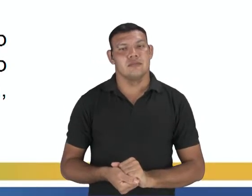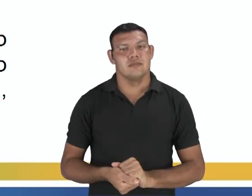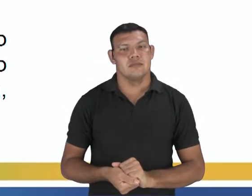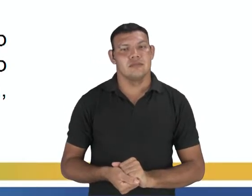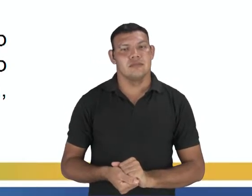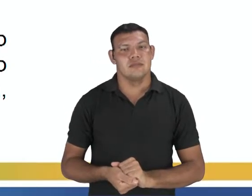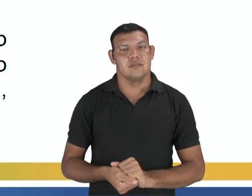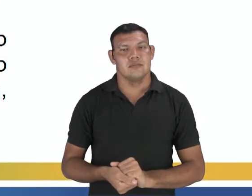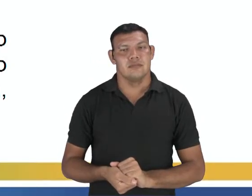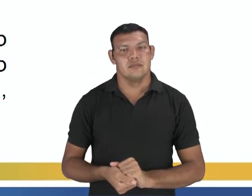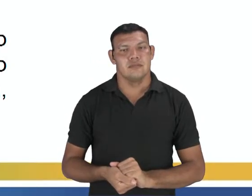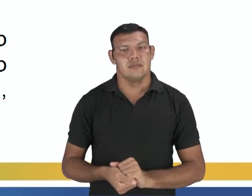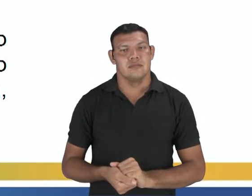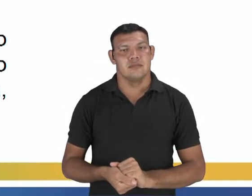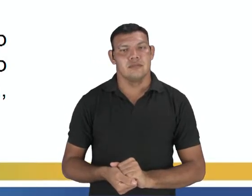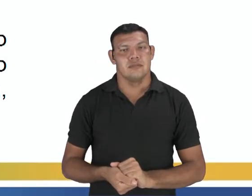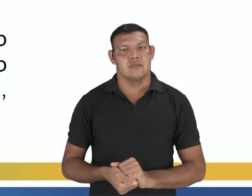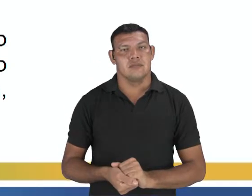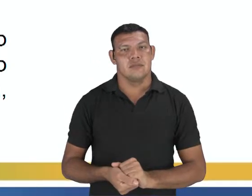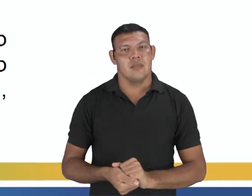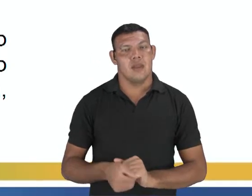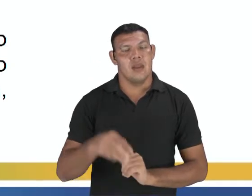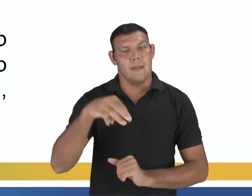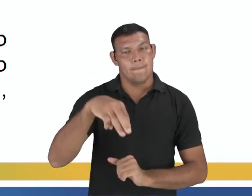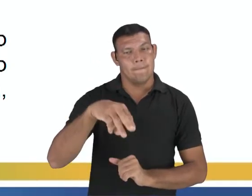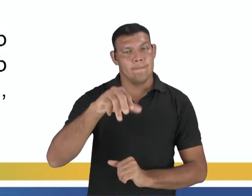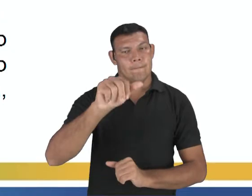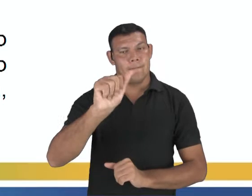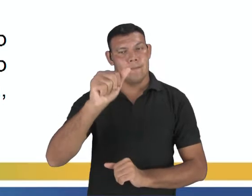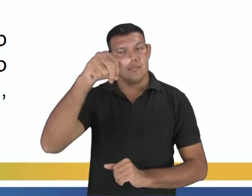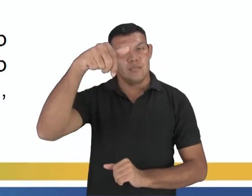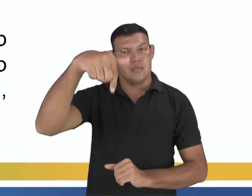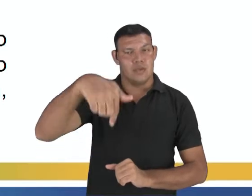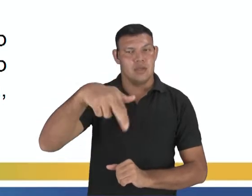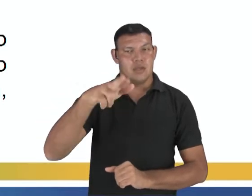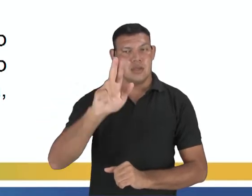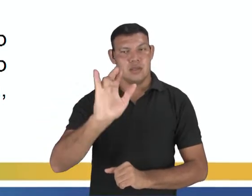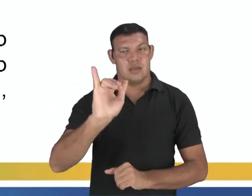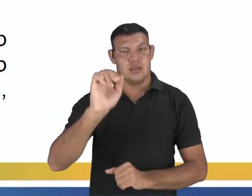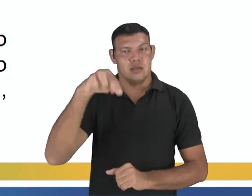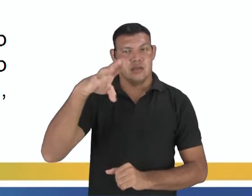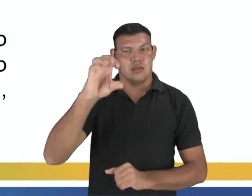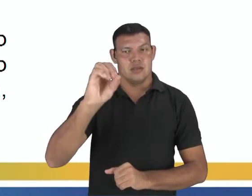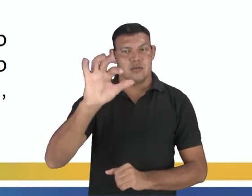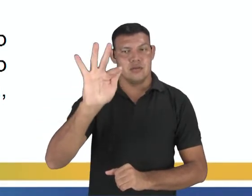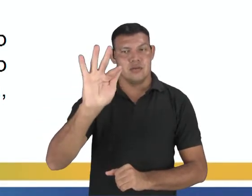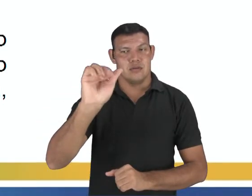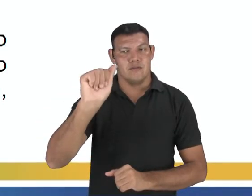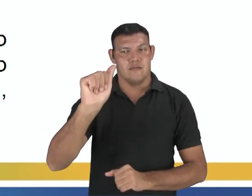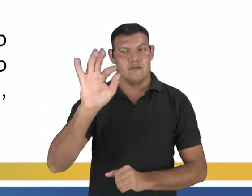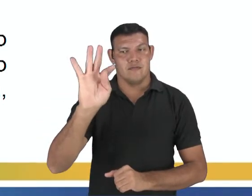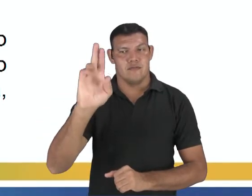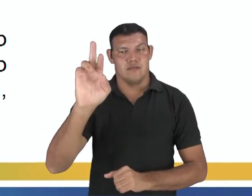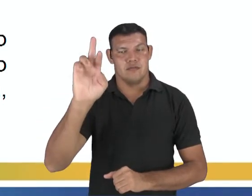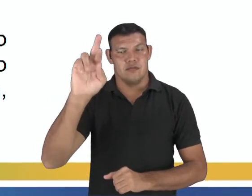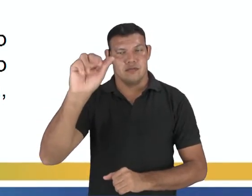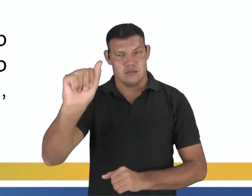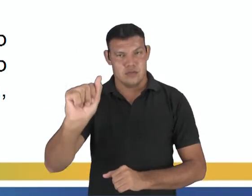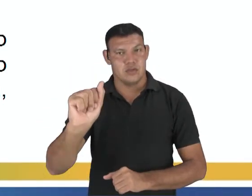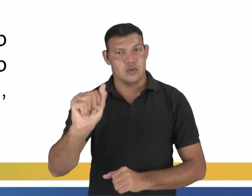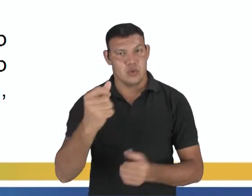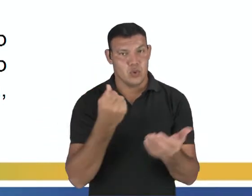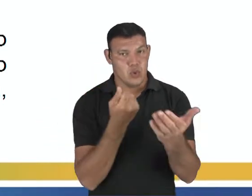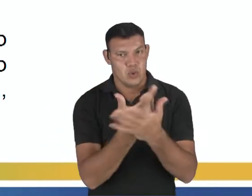essa comercialização. E a maquinofatura, que ela caracteriza-se pelo emprego maciço de